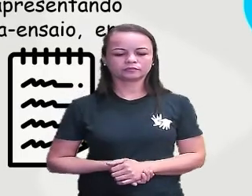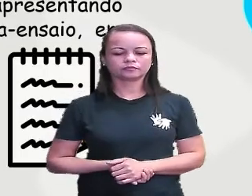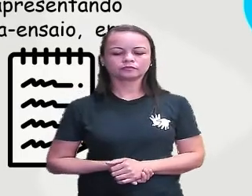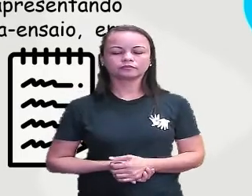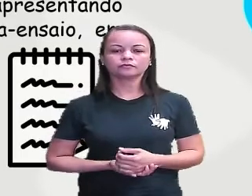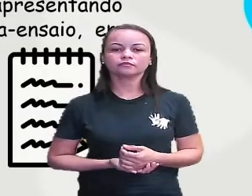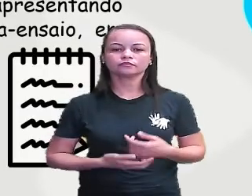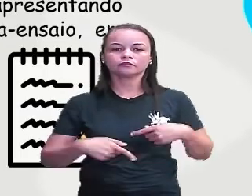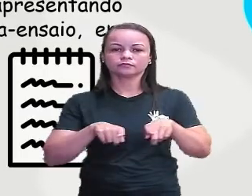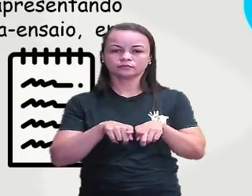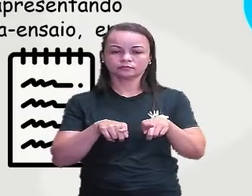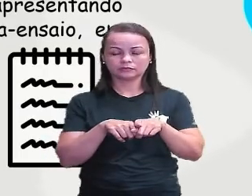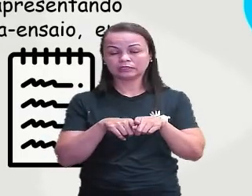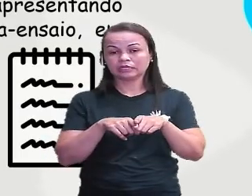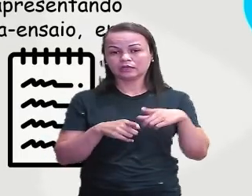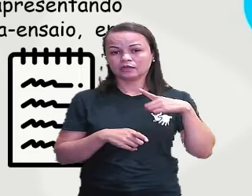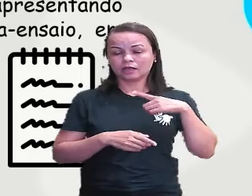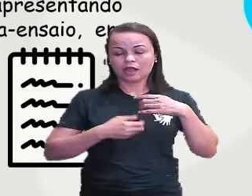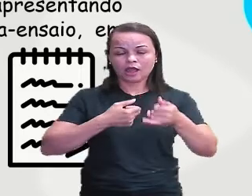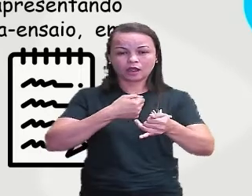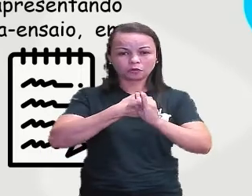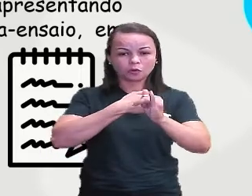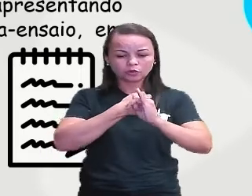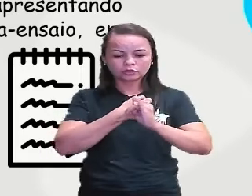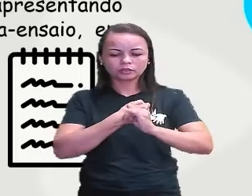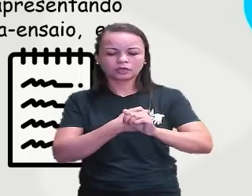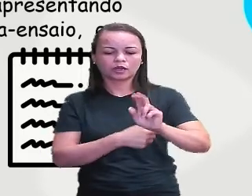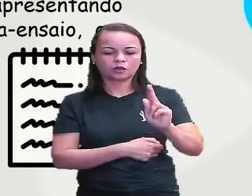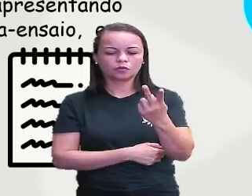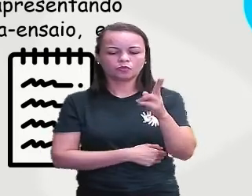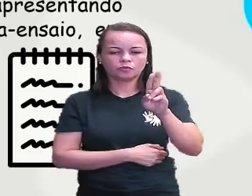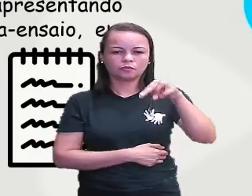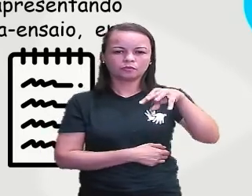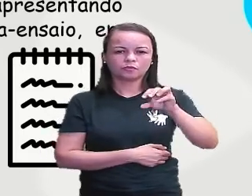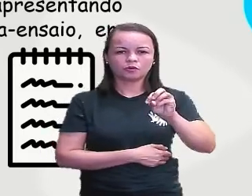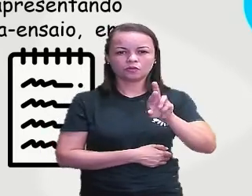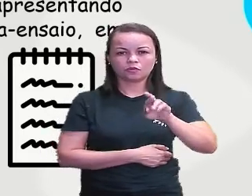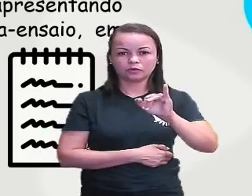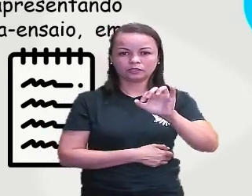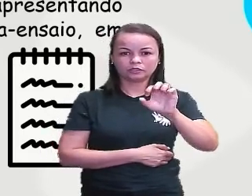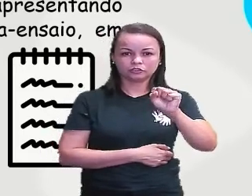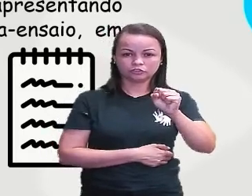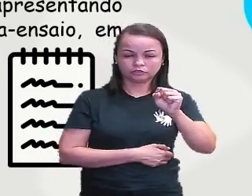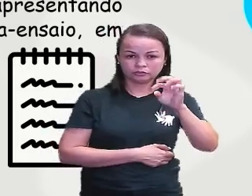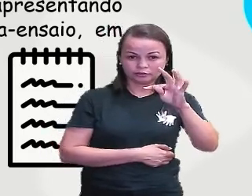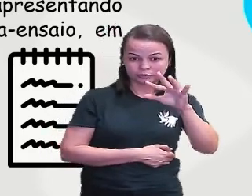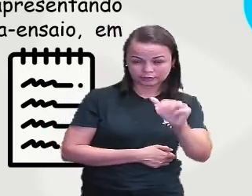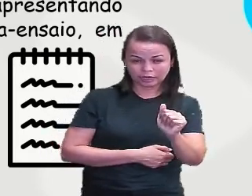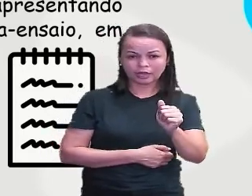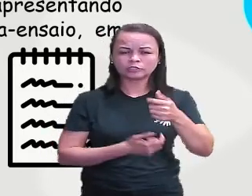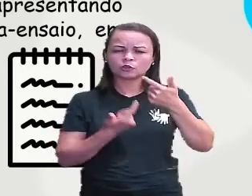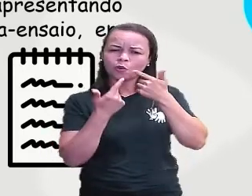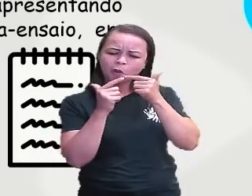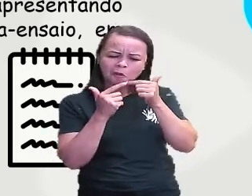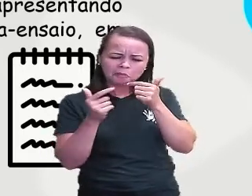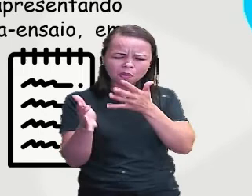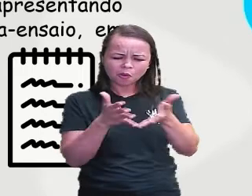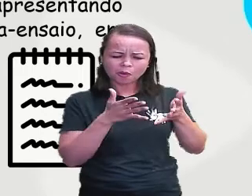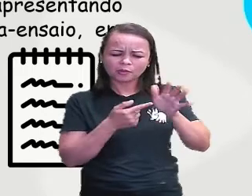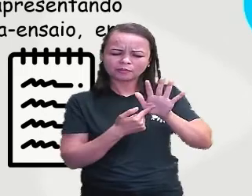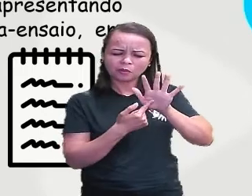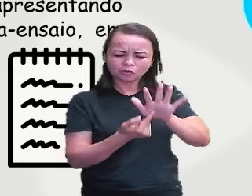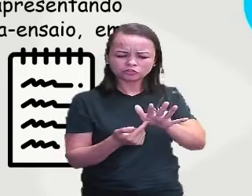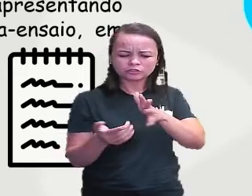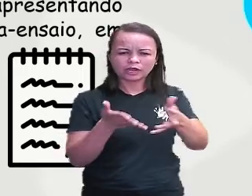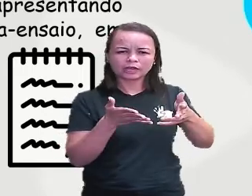Temos também a crônica humorística. Faz uso da ironia, do sarcasmo ou do humor para tratar sobre assuntos